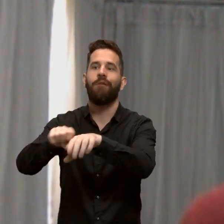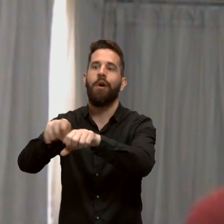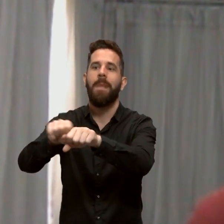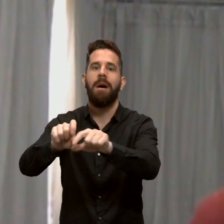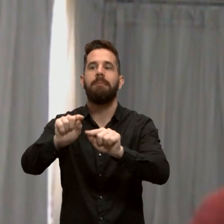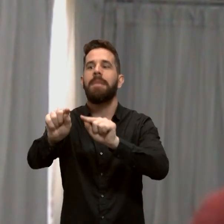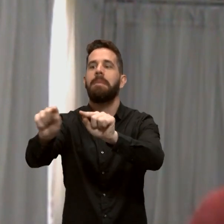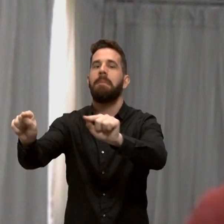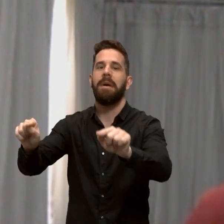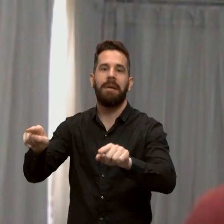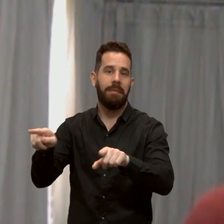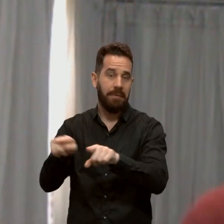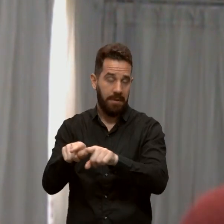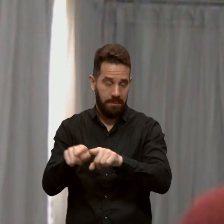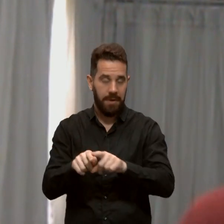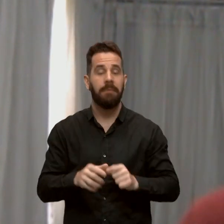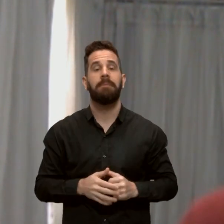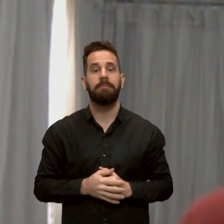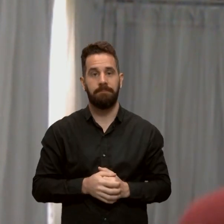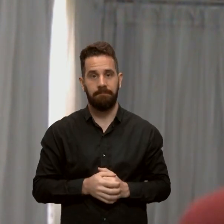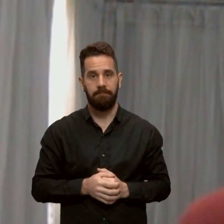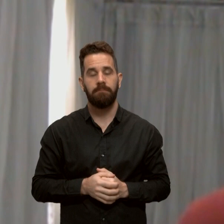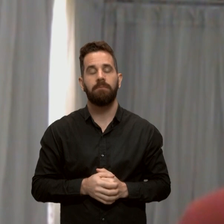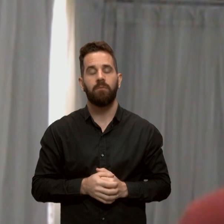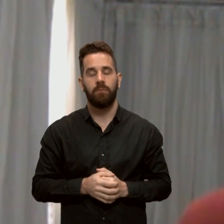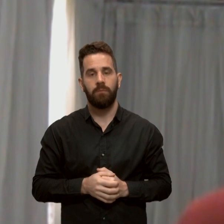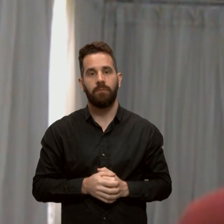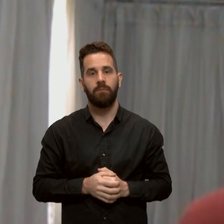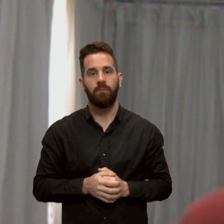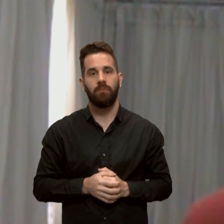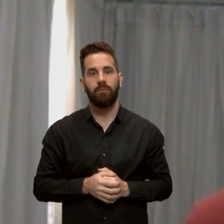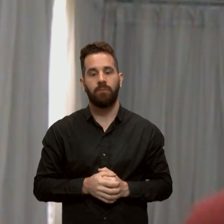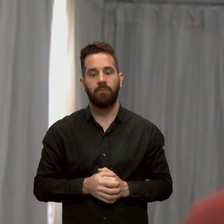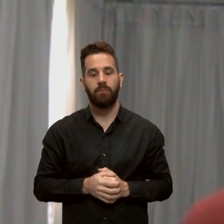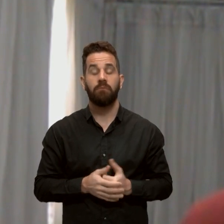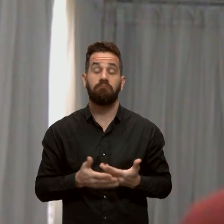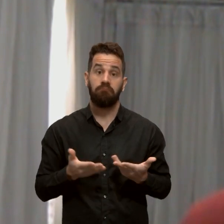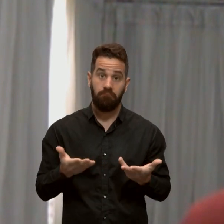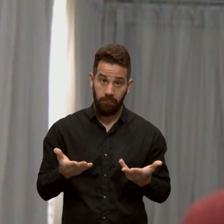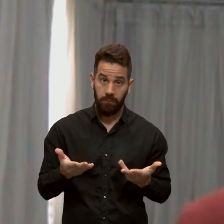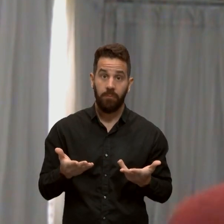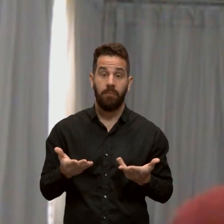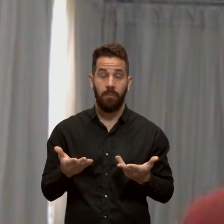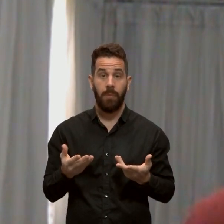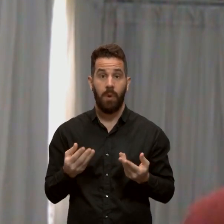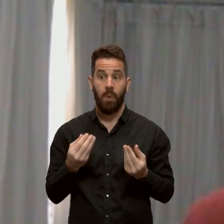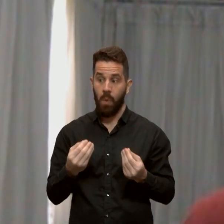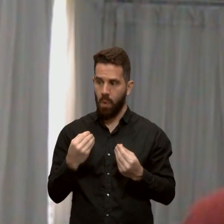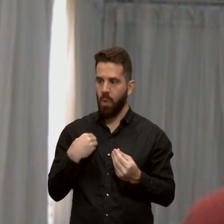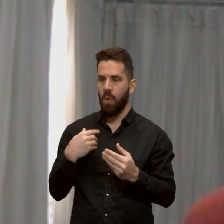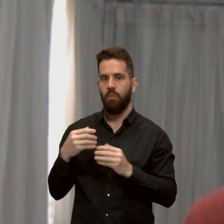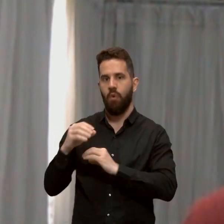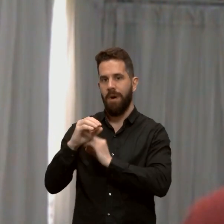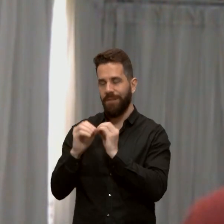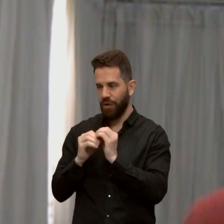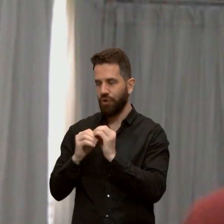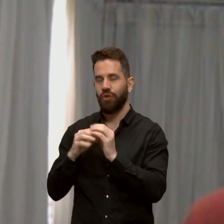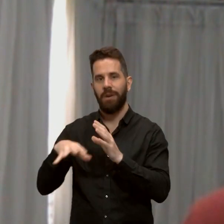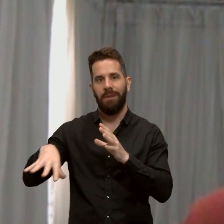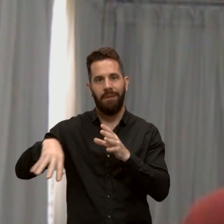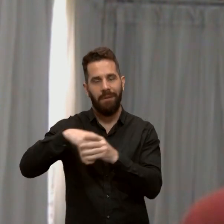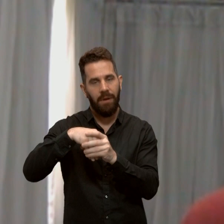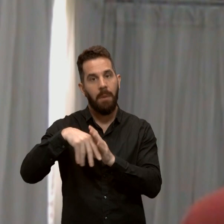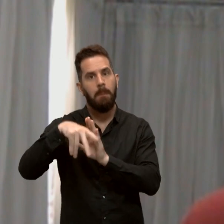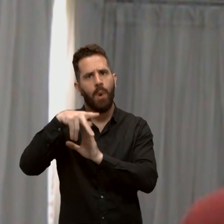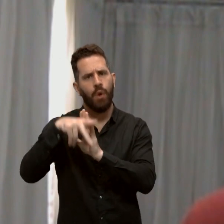defensores e defensoras de direitos humanos. E o ingresso, a participação, né, da UFG